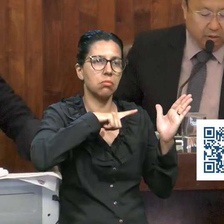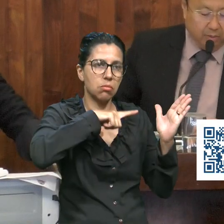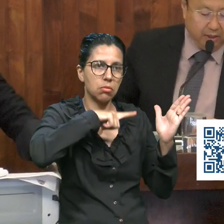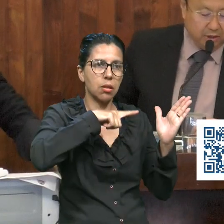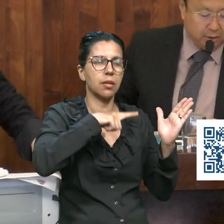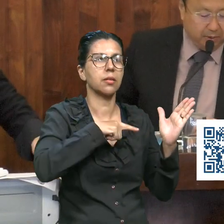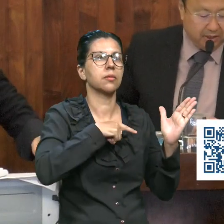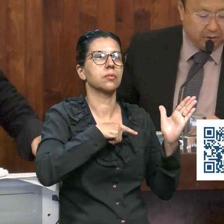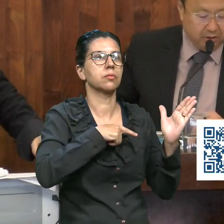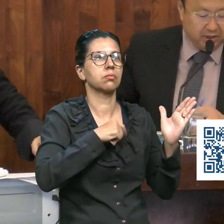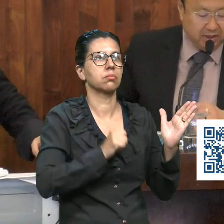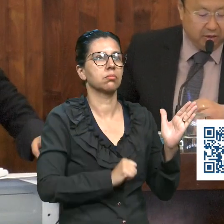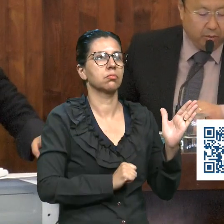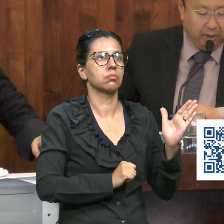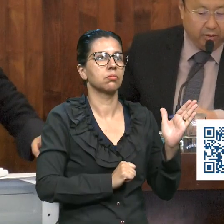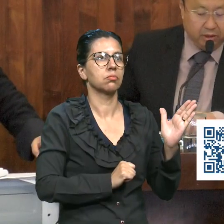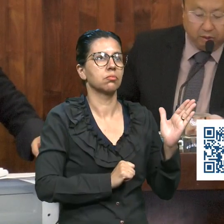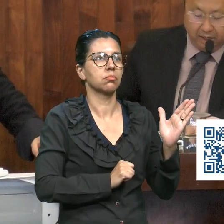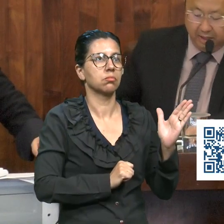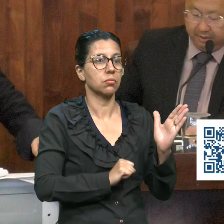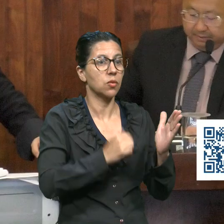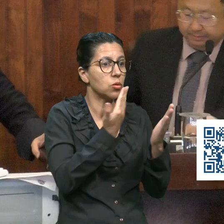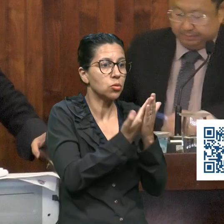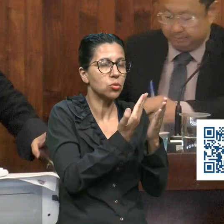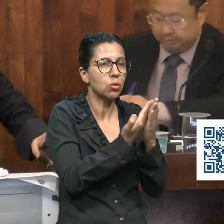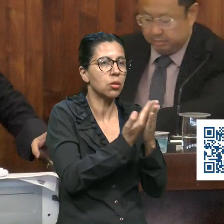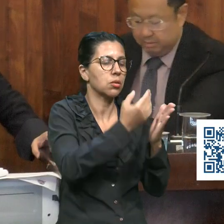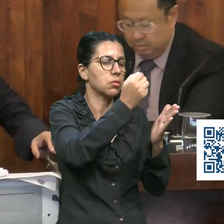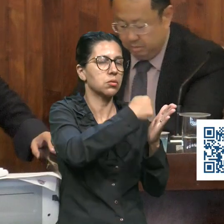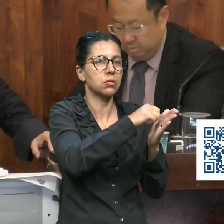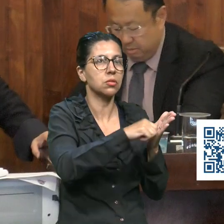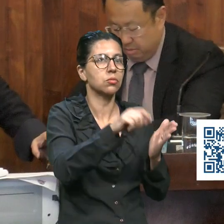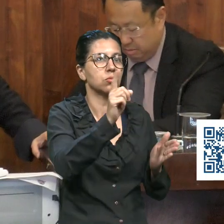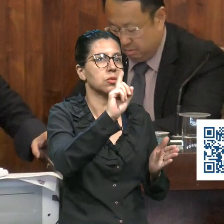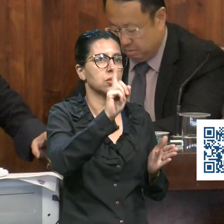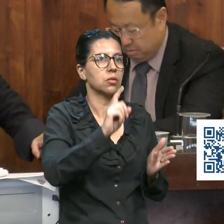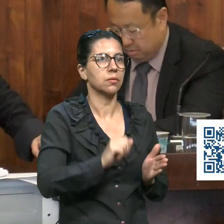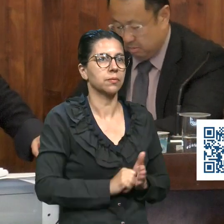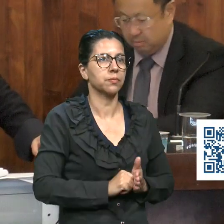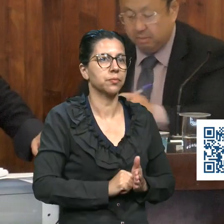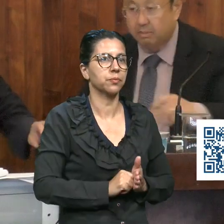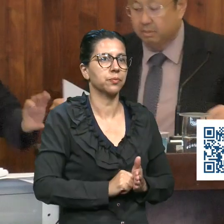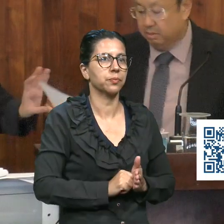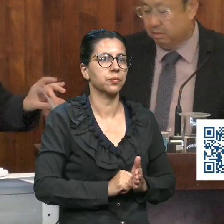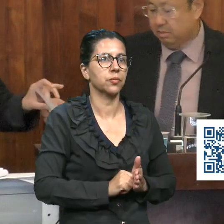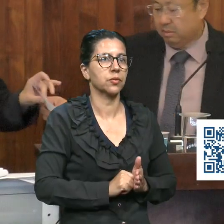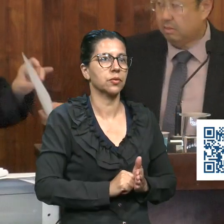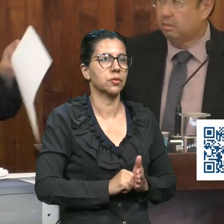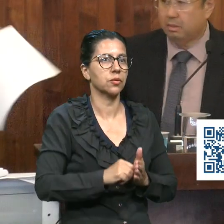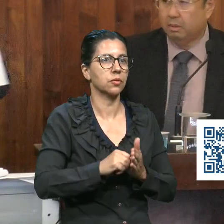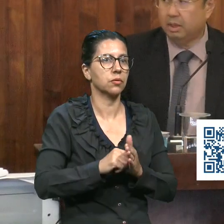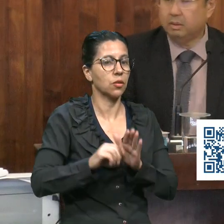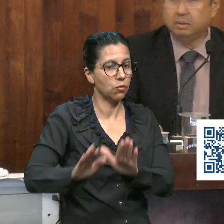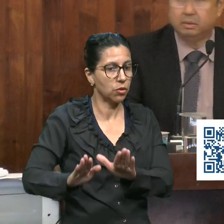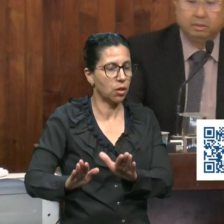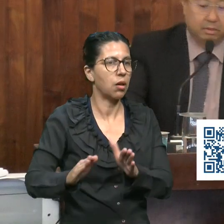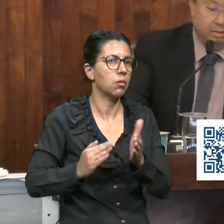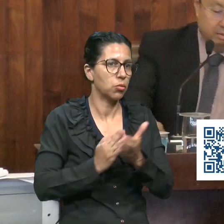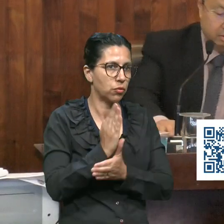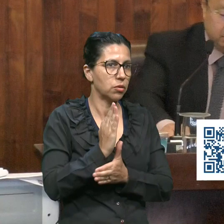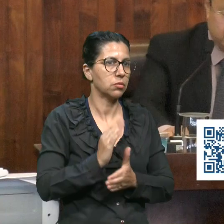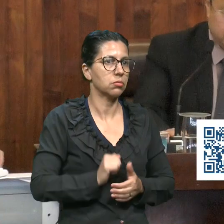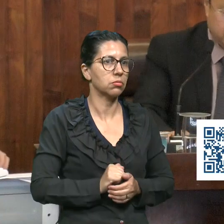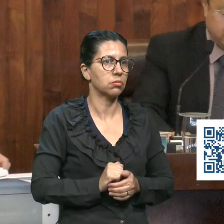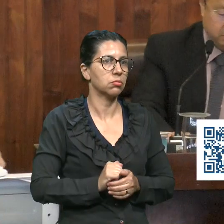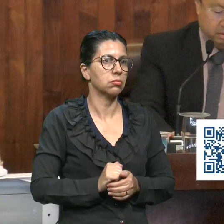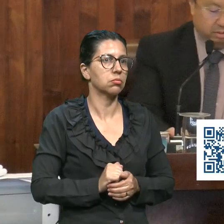estão atualmente suspensas, coincidindo com o período escolar. Em discussão, requerimento. Não havendo vereadores inscritos, está em discussão,